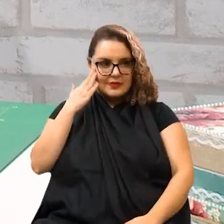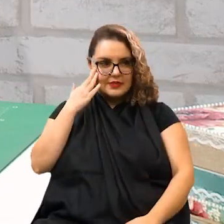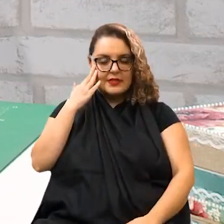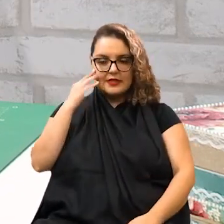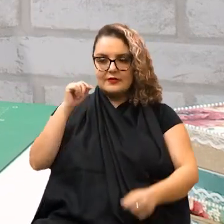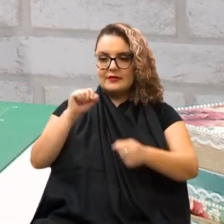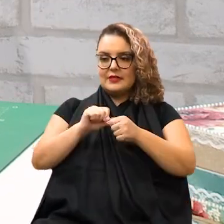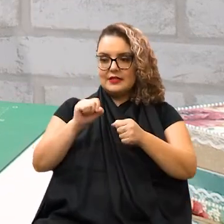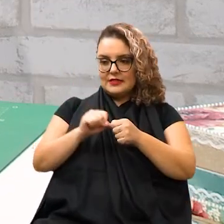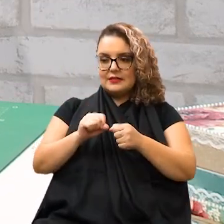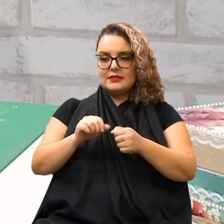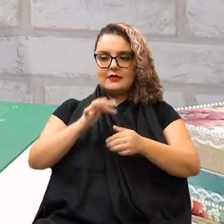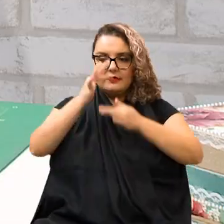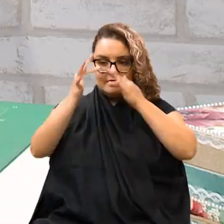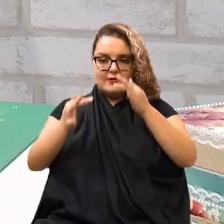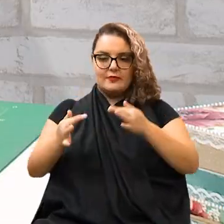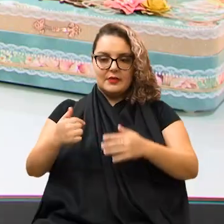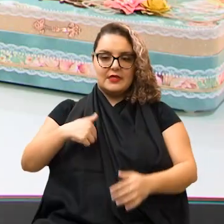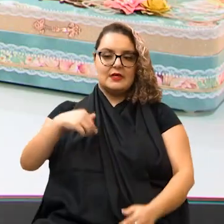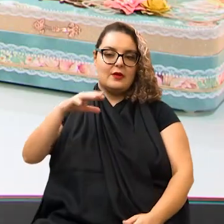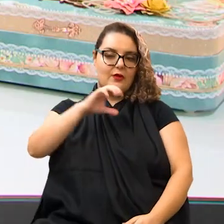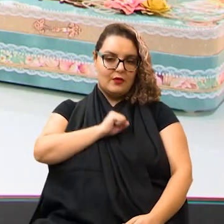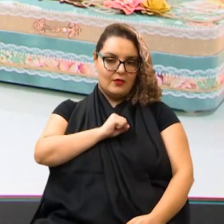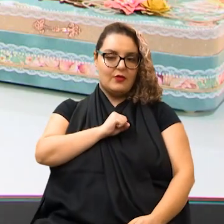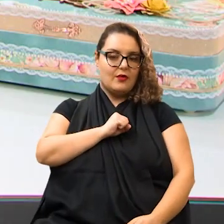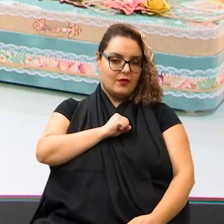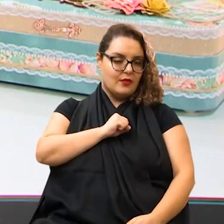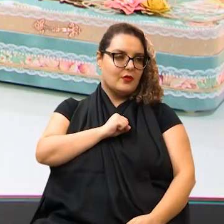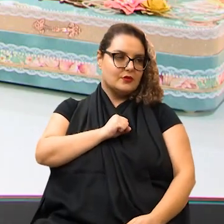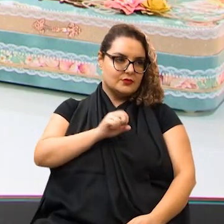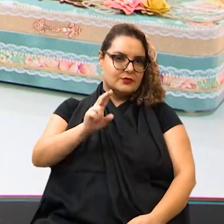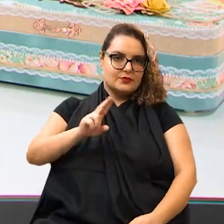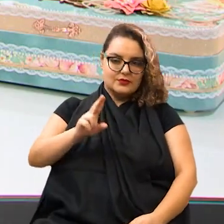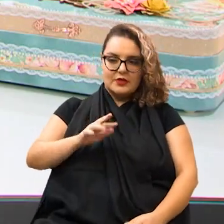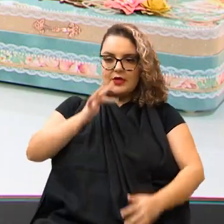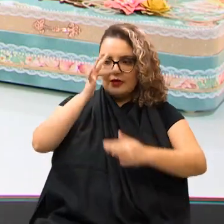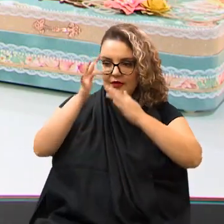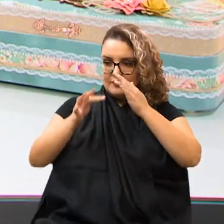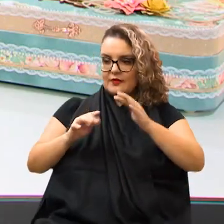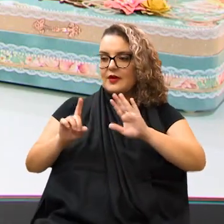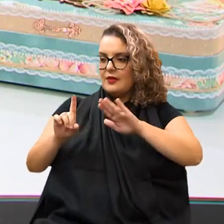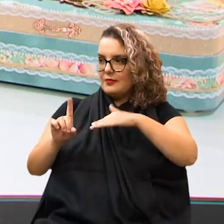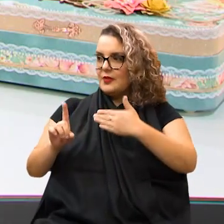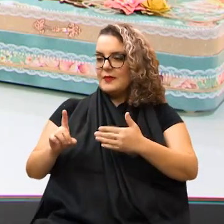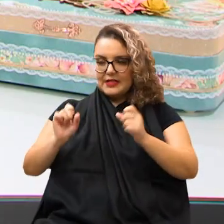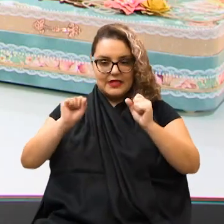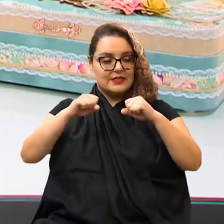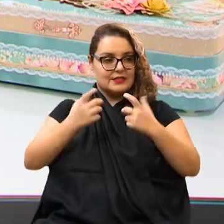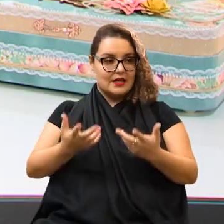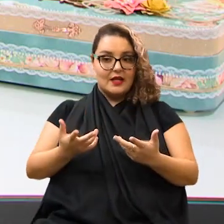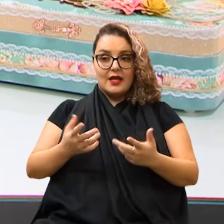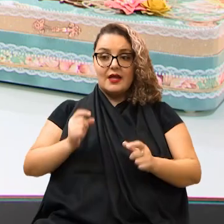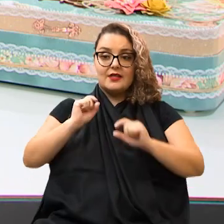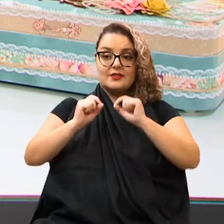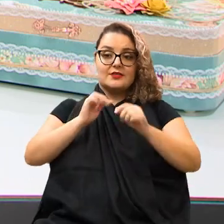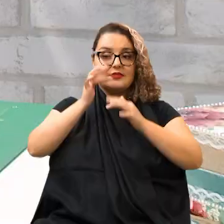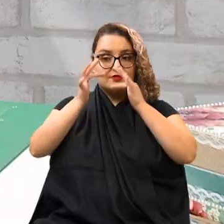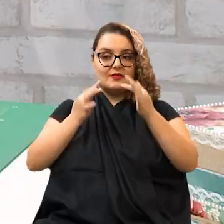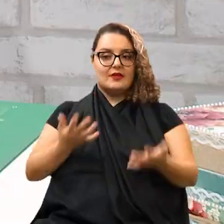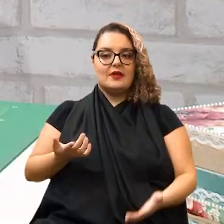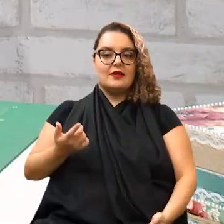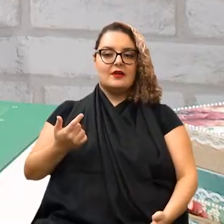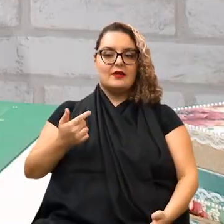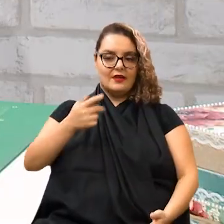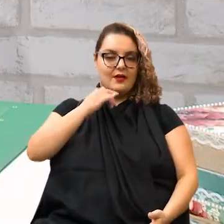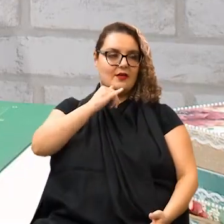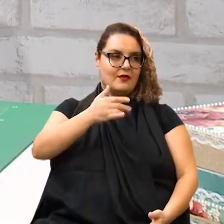gosto muito de usar as flores delas para prestigiar o trabalho delas também. É uma homenagem. E sempre alguém perguntar de quem eram aquelas flores lindas,